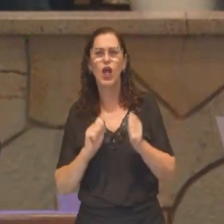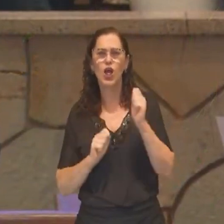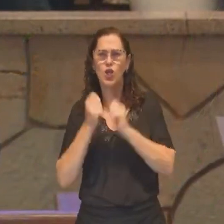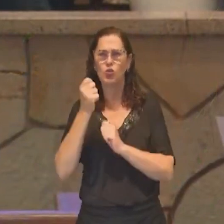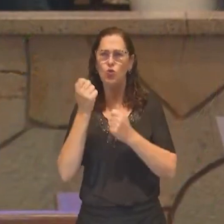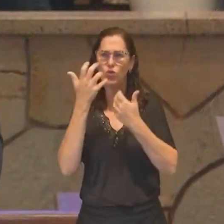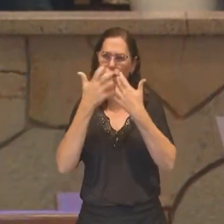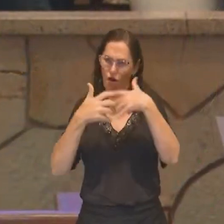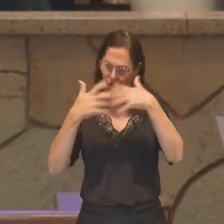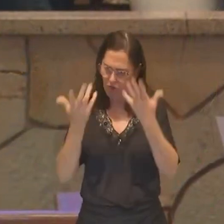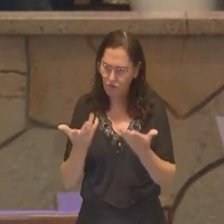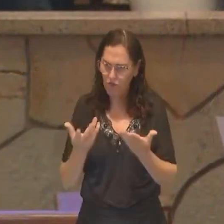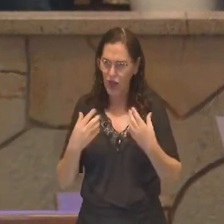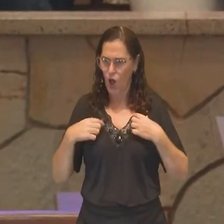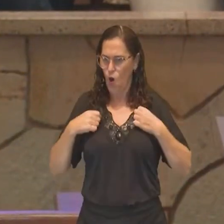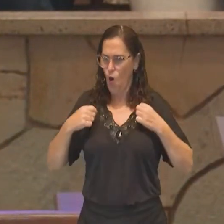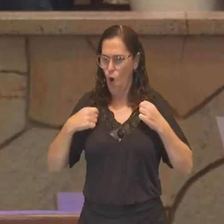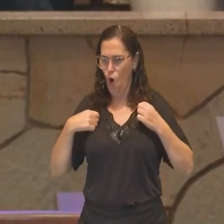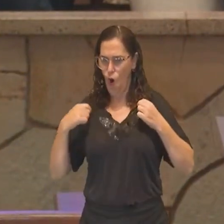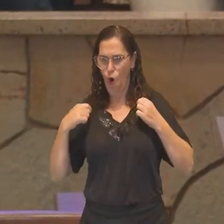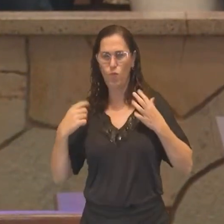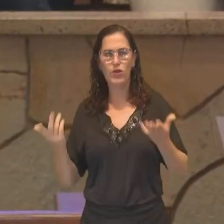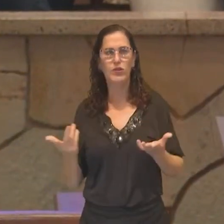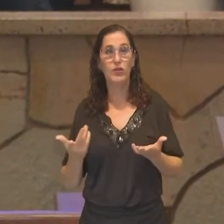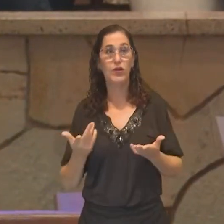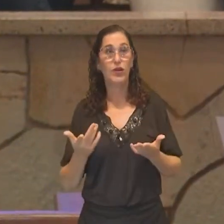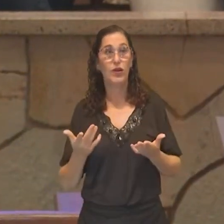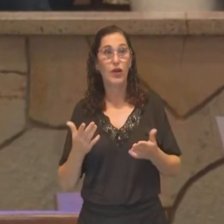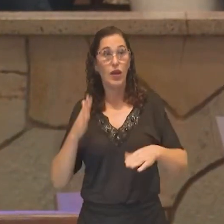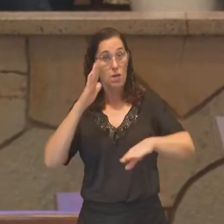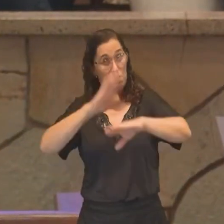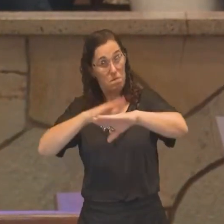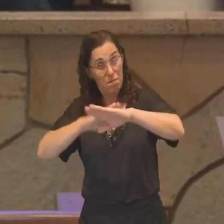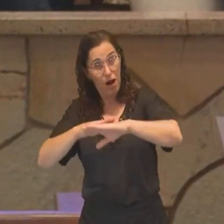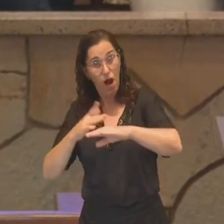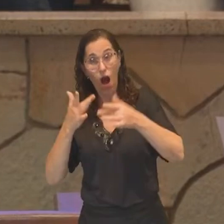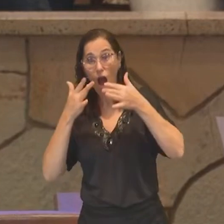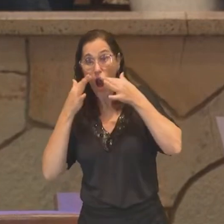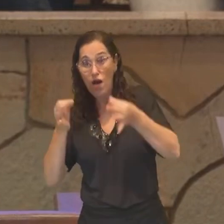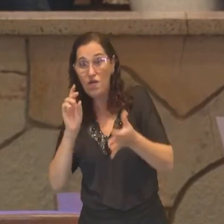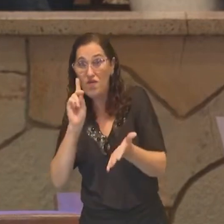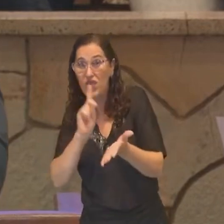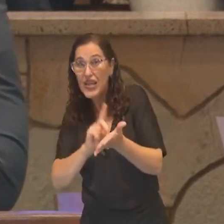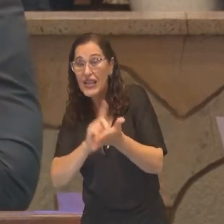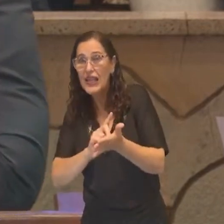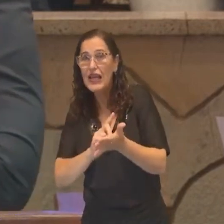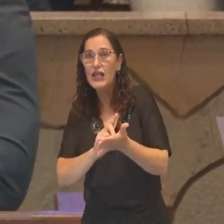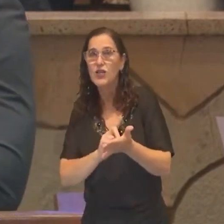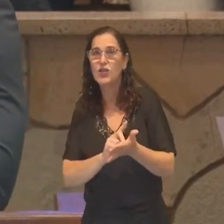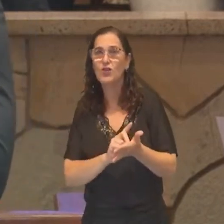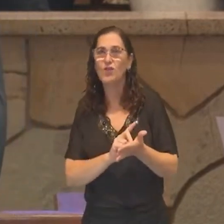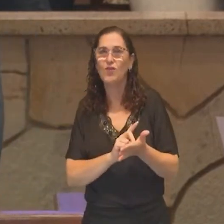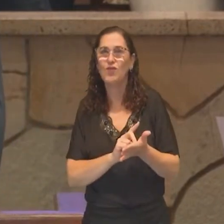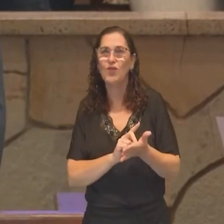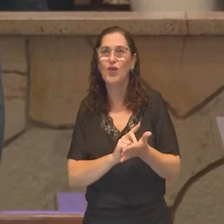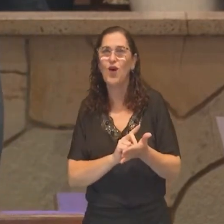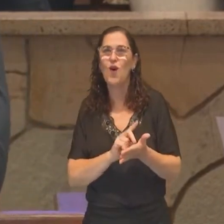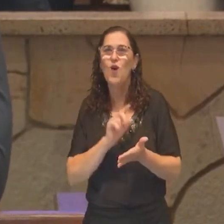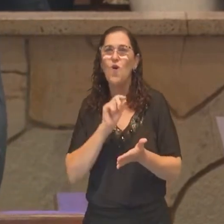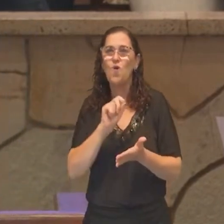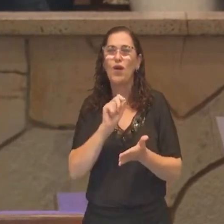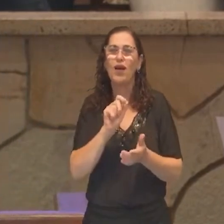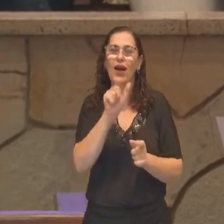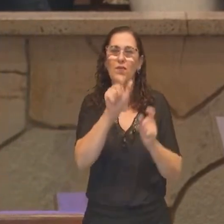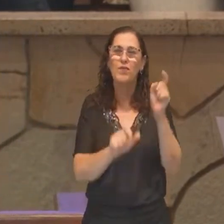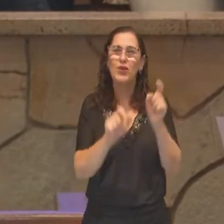indústrias na área têxtil, e agora ele chama a atenção para essa realidade que não é sobre aquilo que aquelas